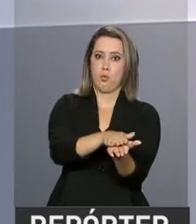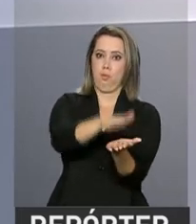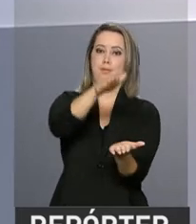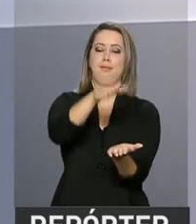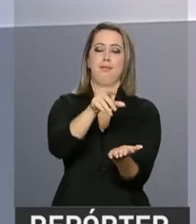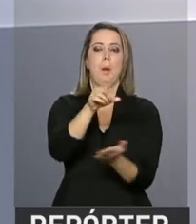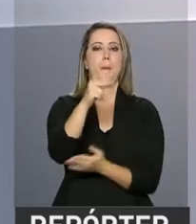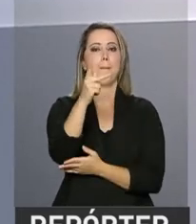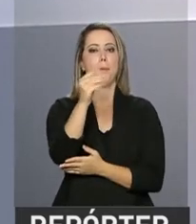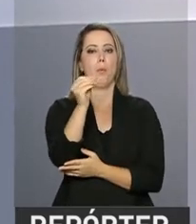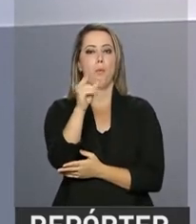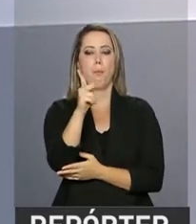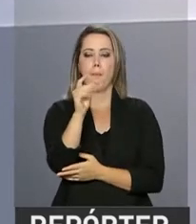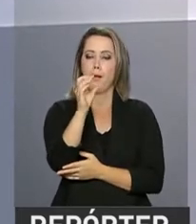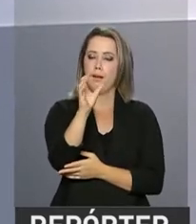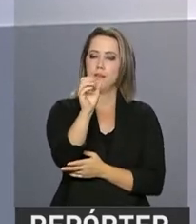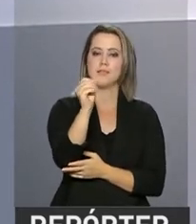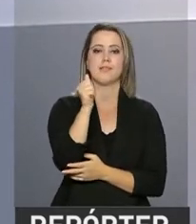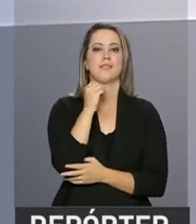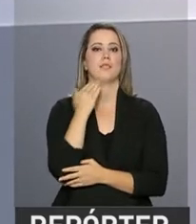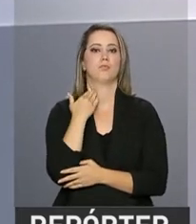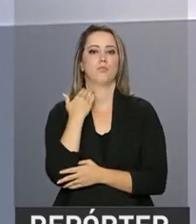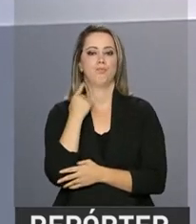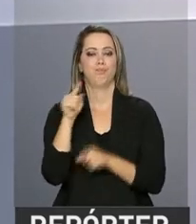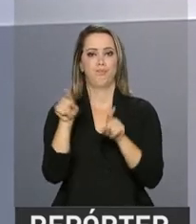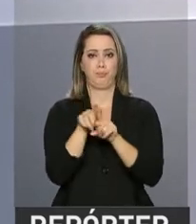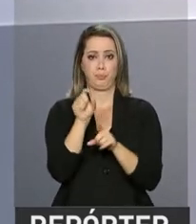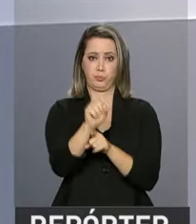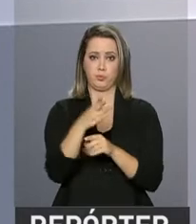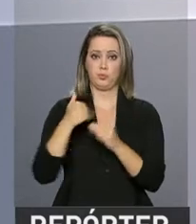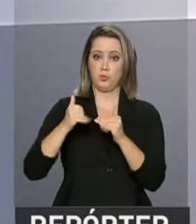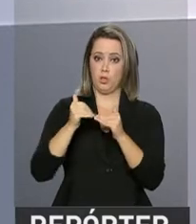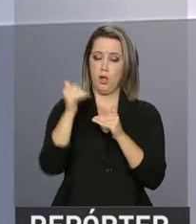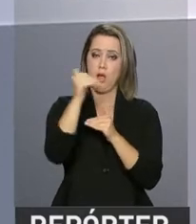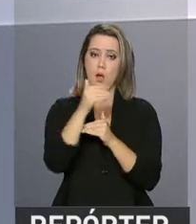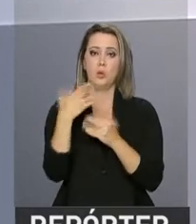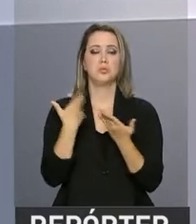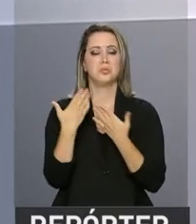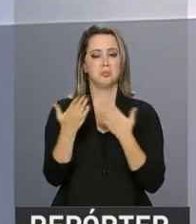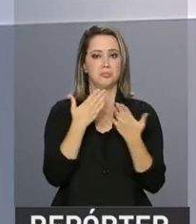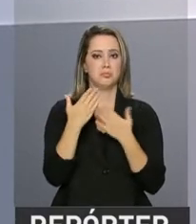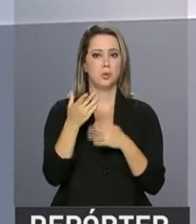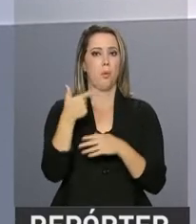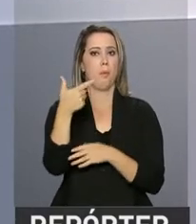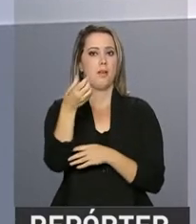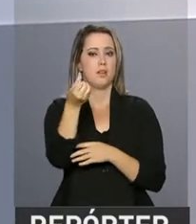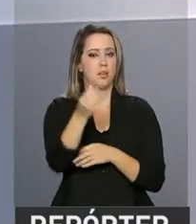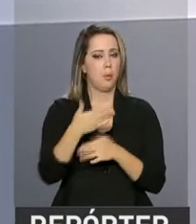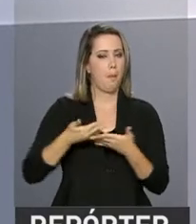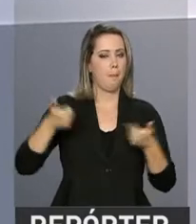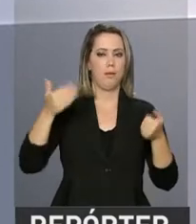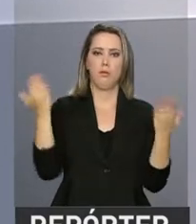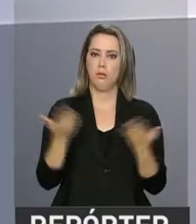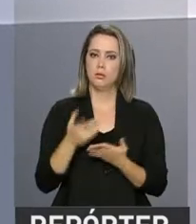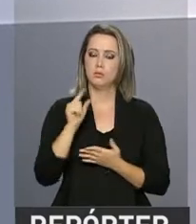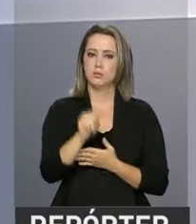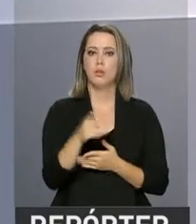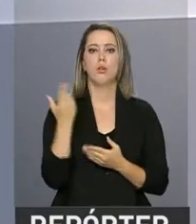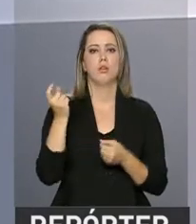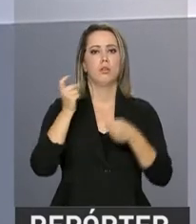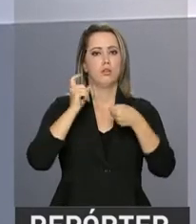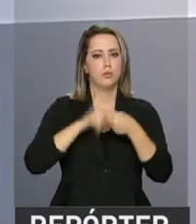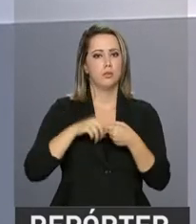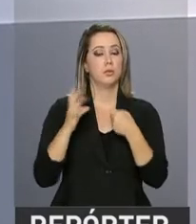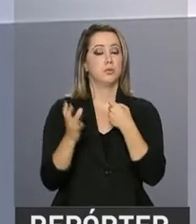4,3 por cento é o melhor resultado para o período desde 2006 com isso a poupança voltou a ser um investimento